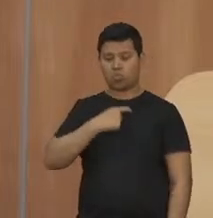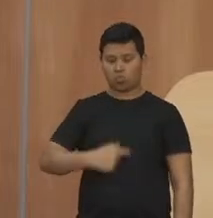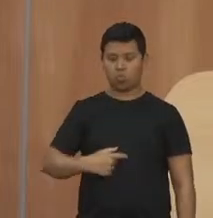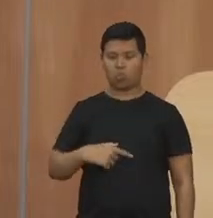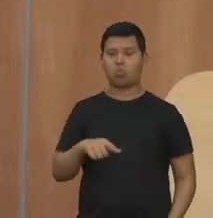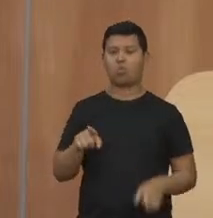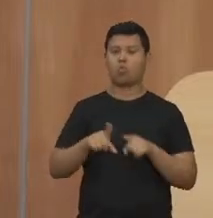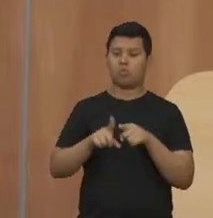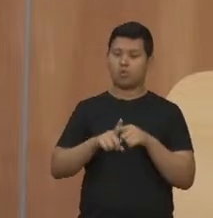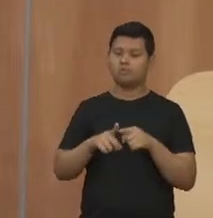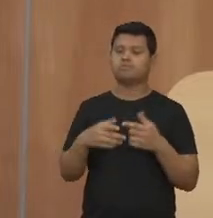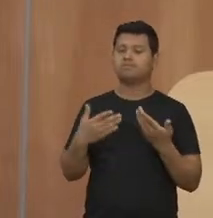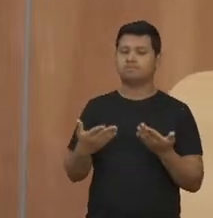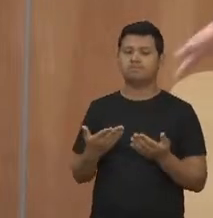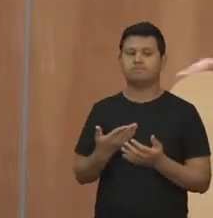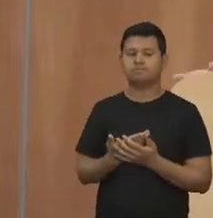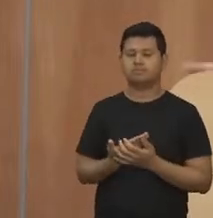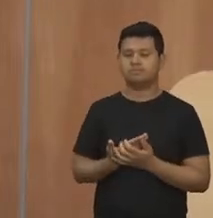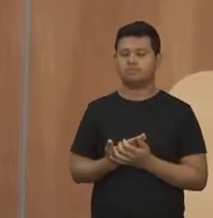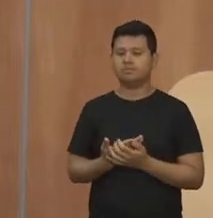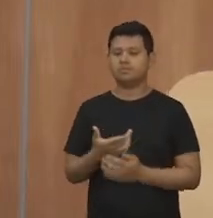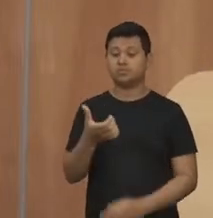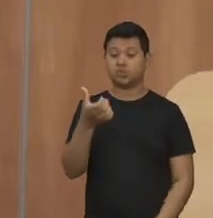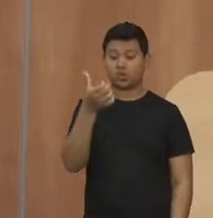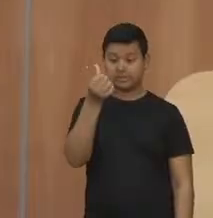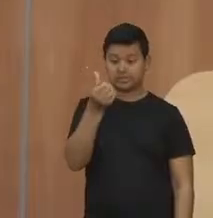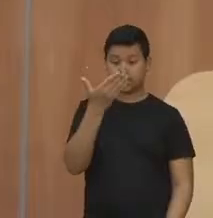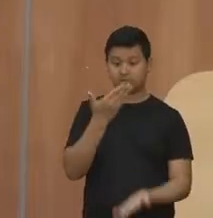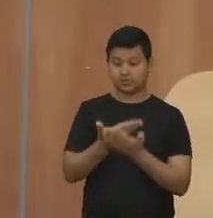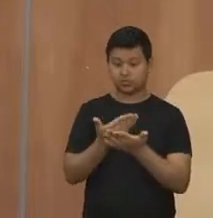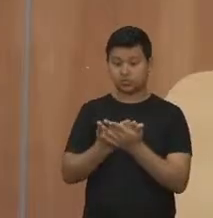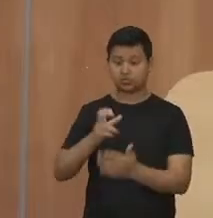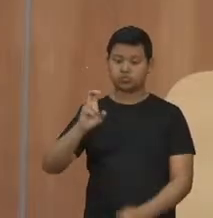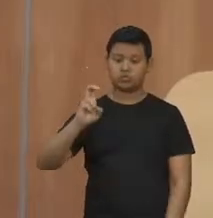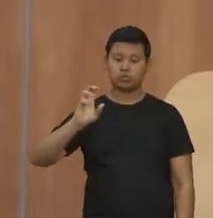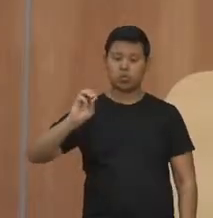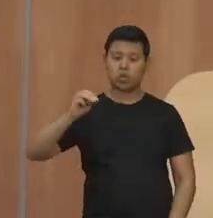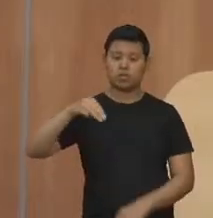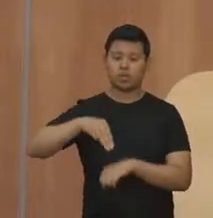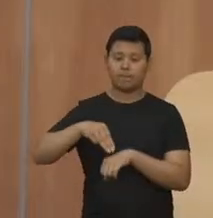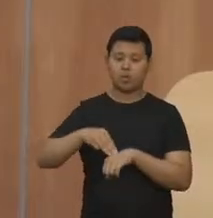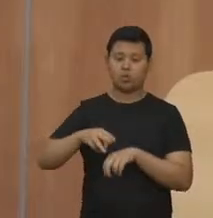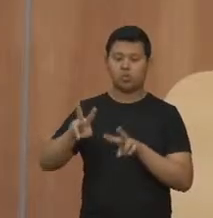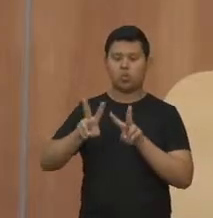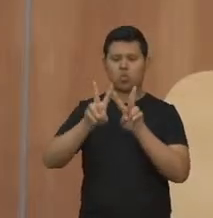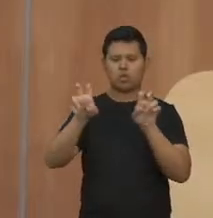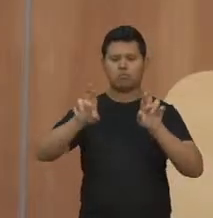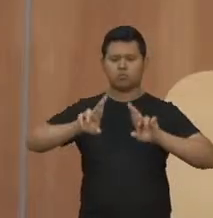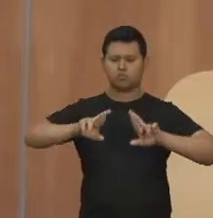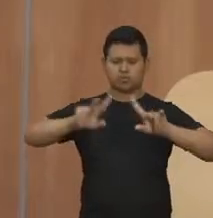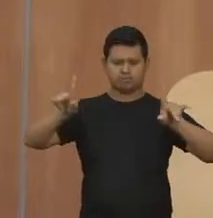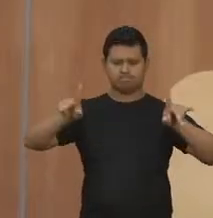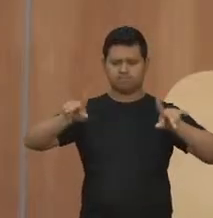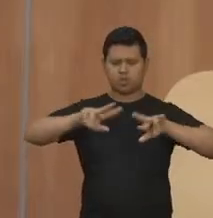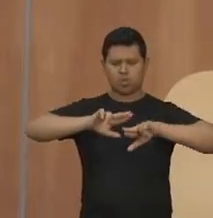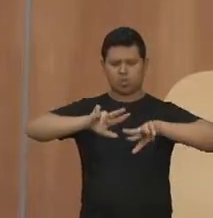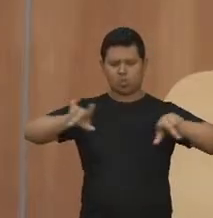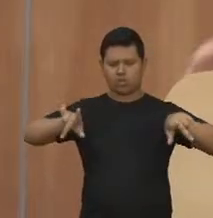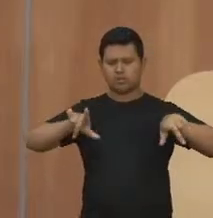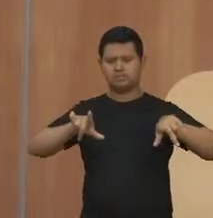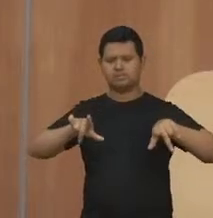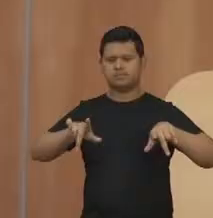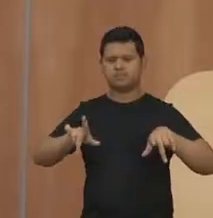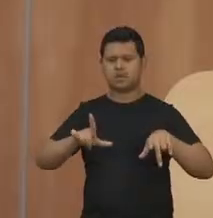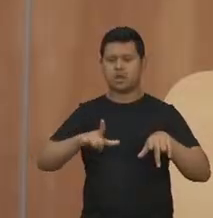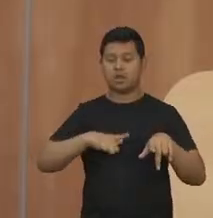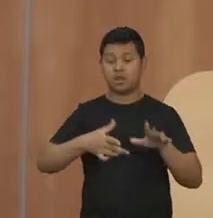tem formatura também. São 6 aulas de 50 minutos sobre temas variados. E a gente montou na época